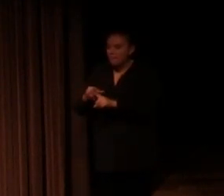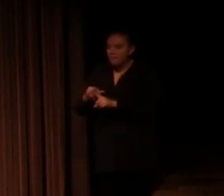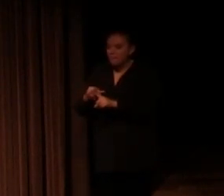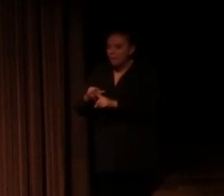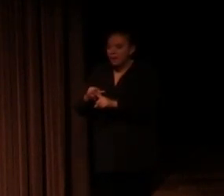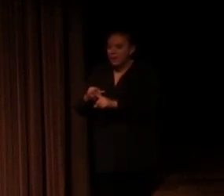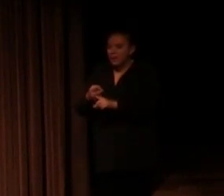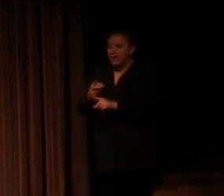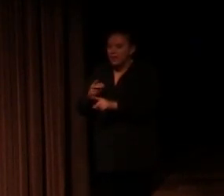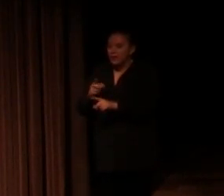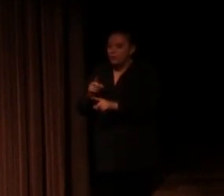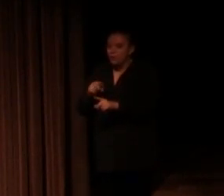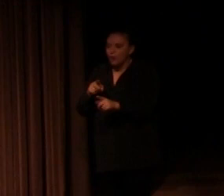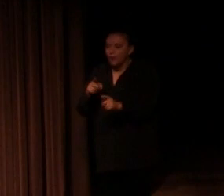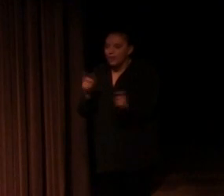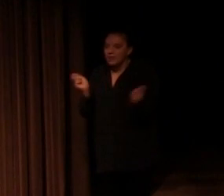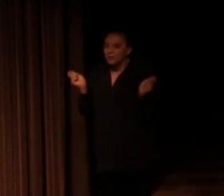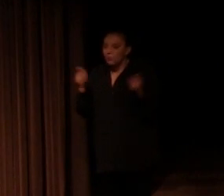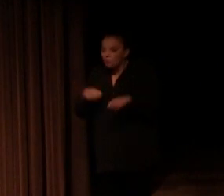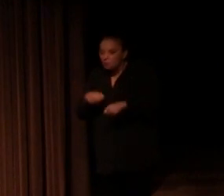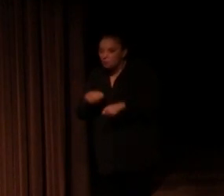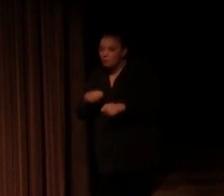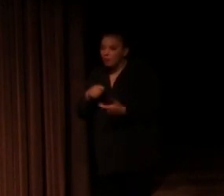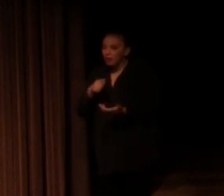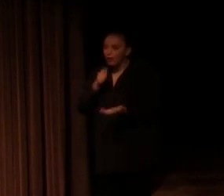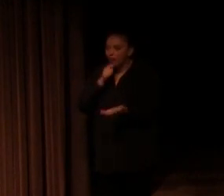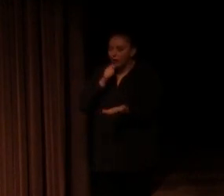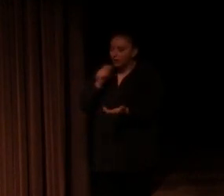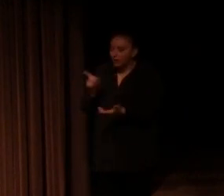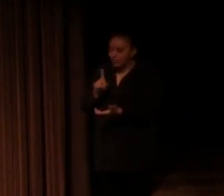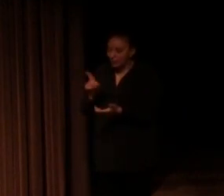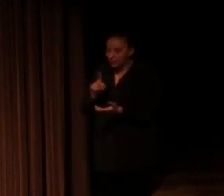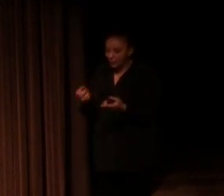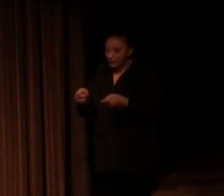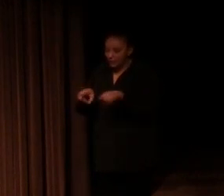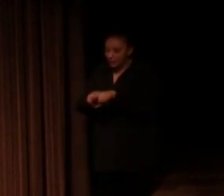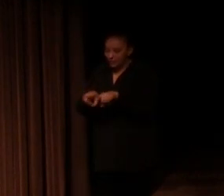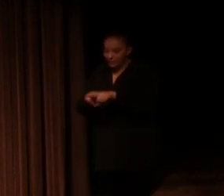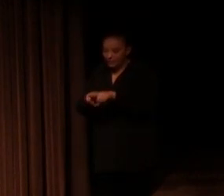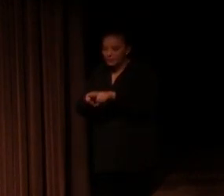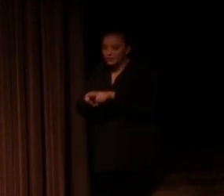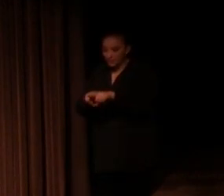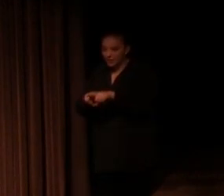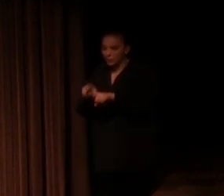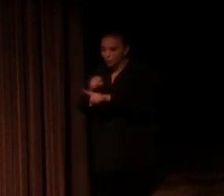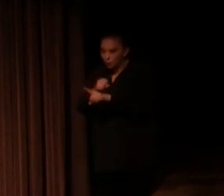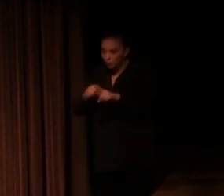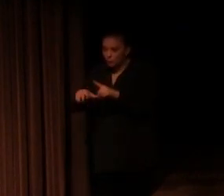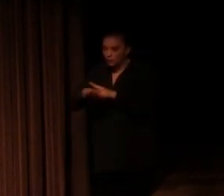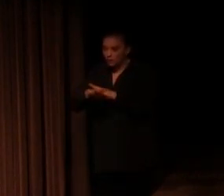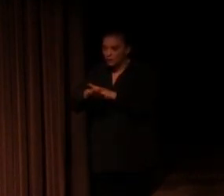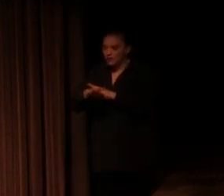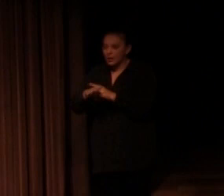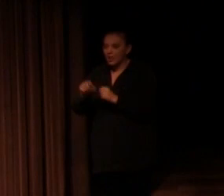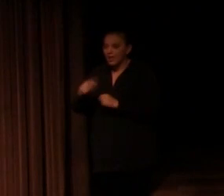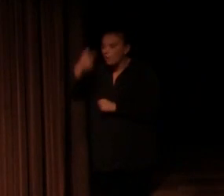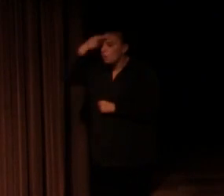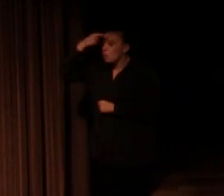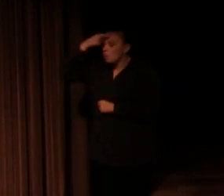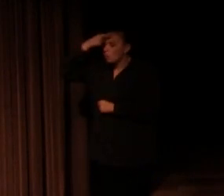de incompetência ou de ineficiência fazer parceria com o terceiro setor é um convencimento